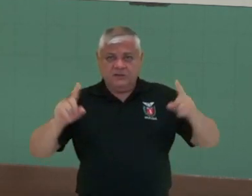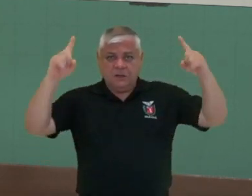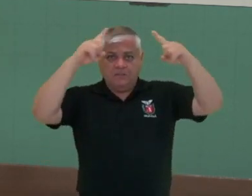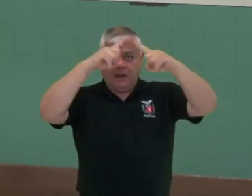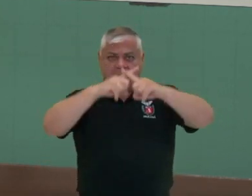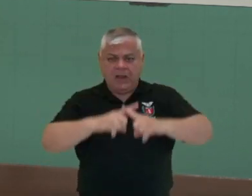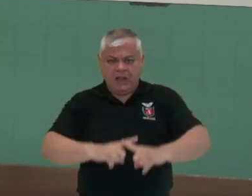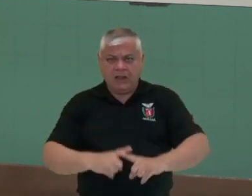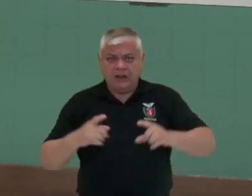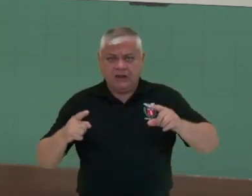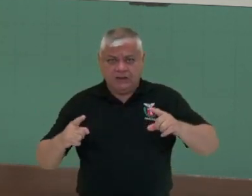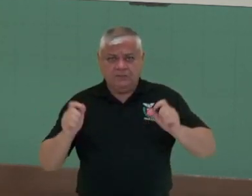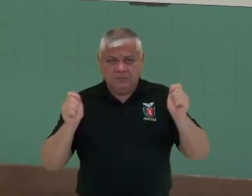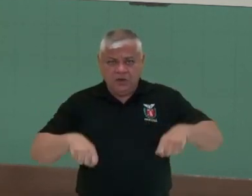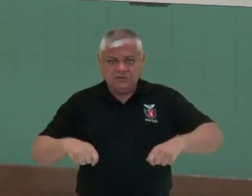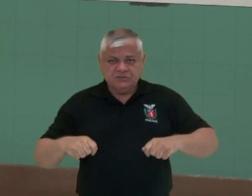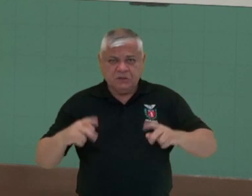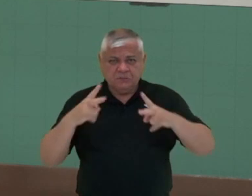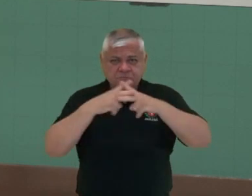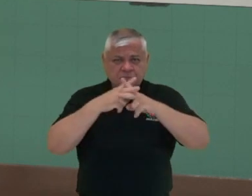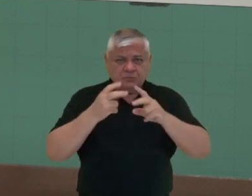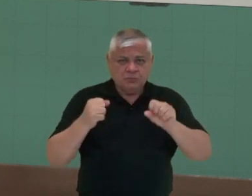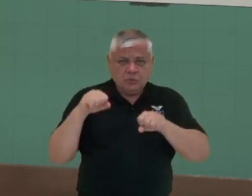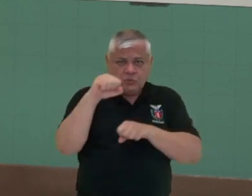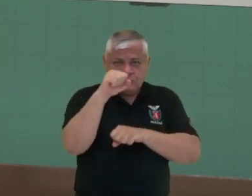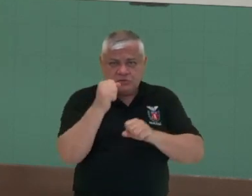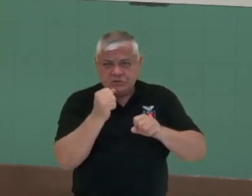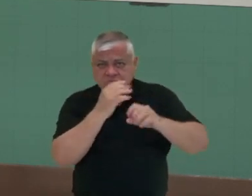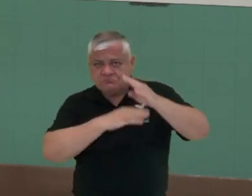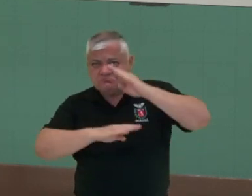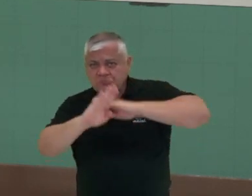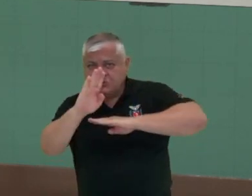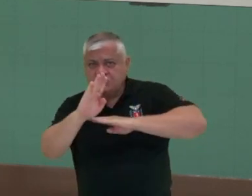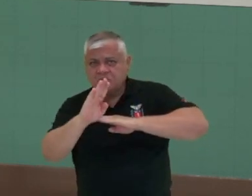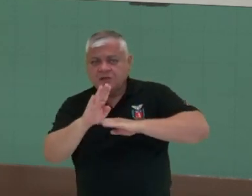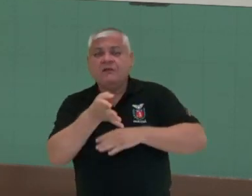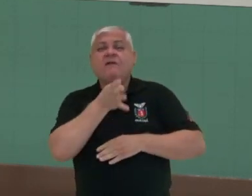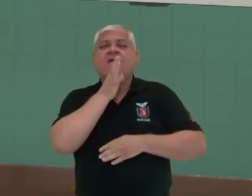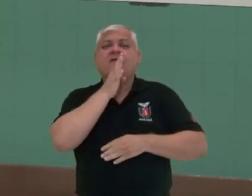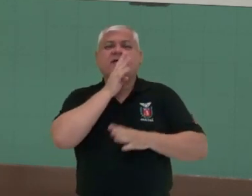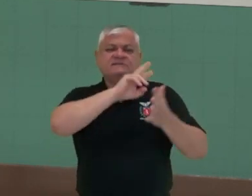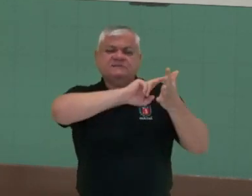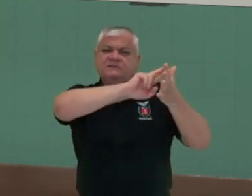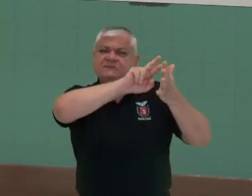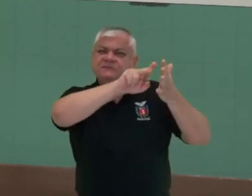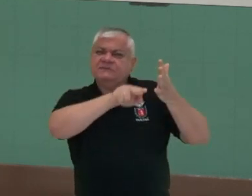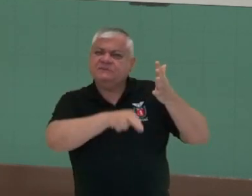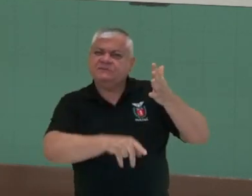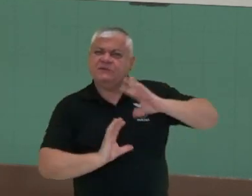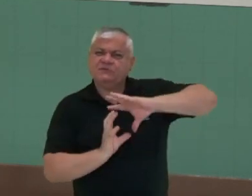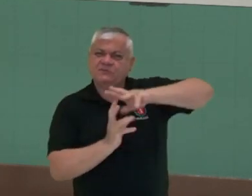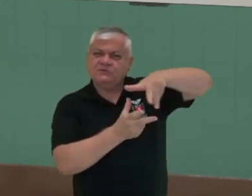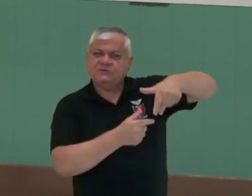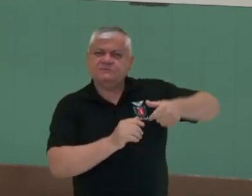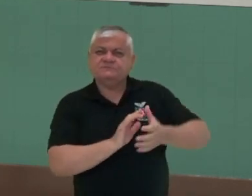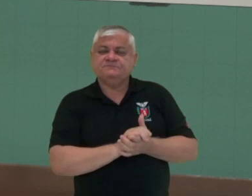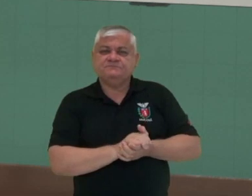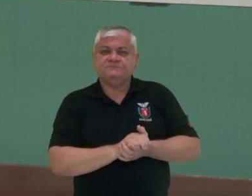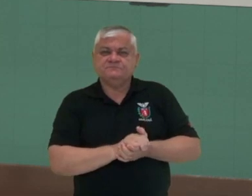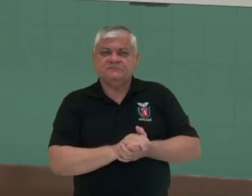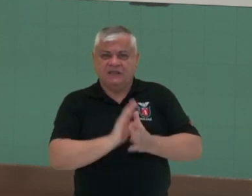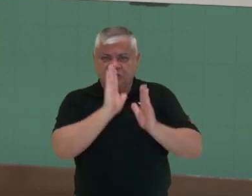um torneio de luta? Você conhece as diferentes lutas aí espalhadas pelo mundo?